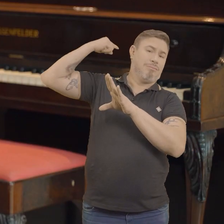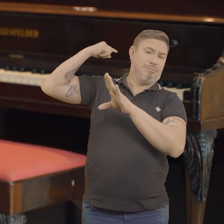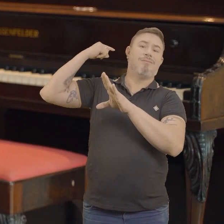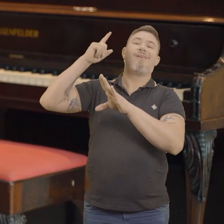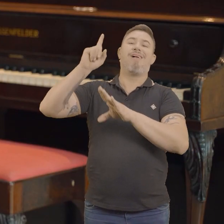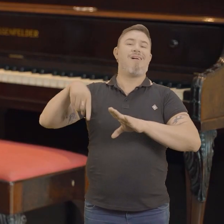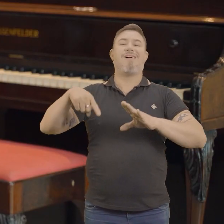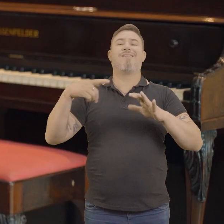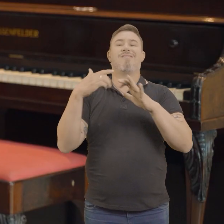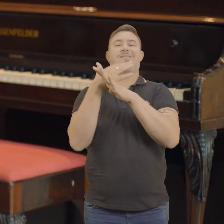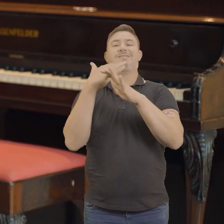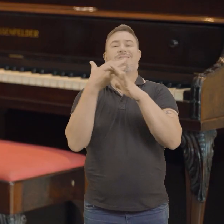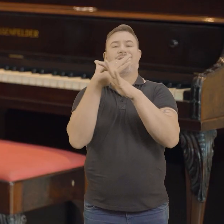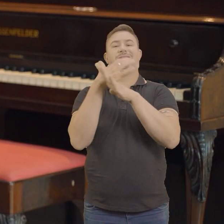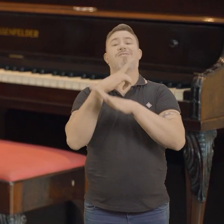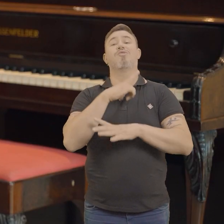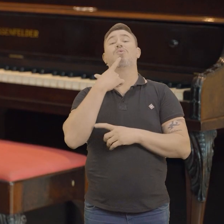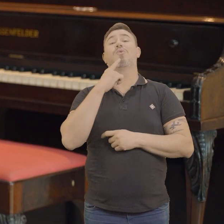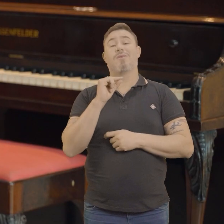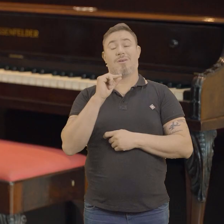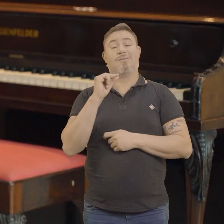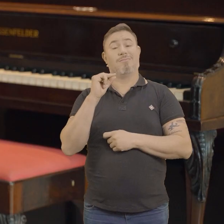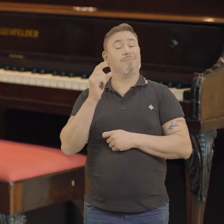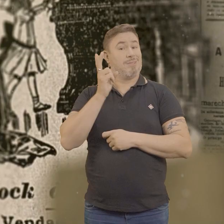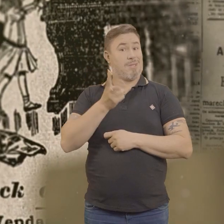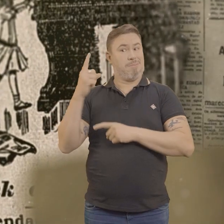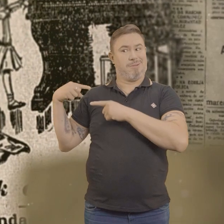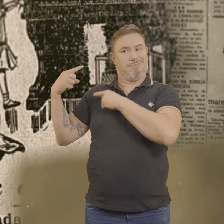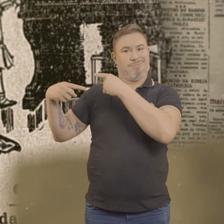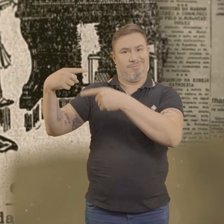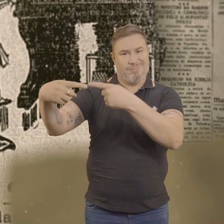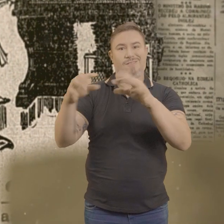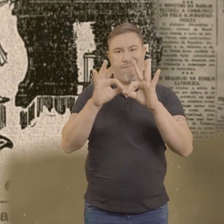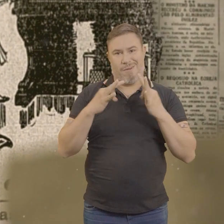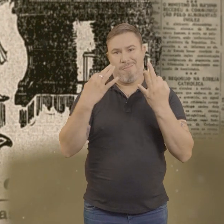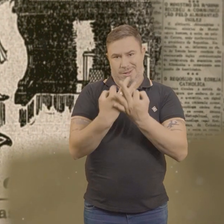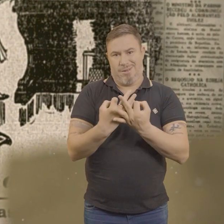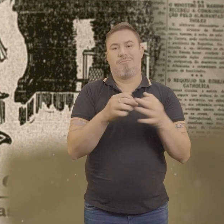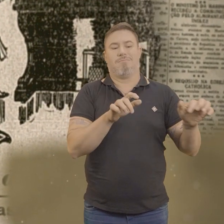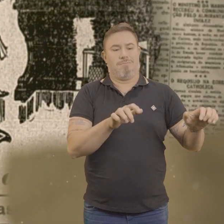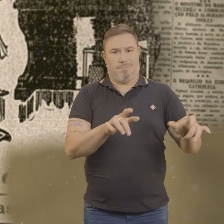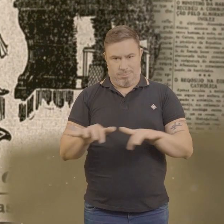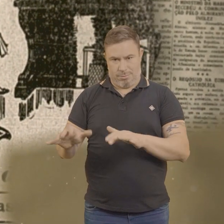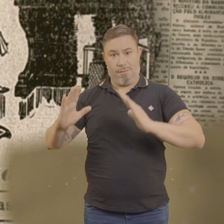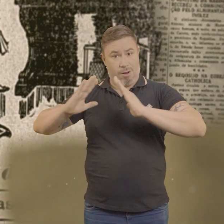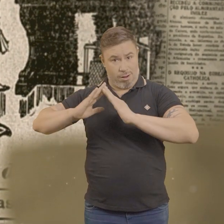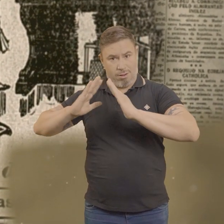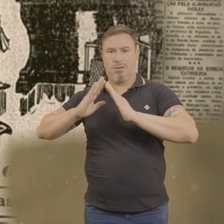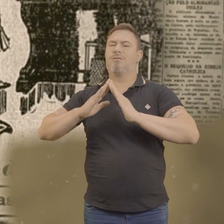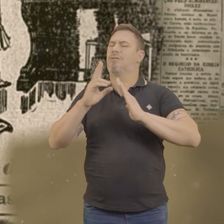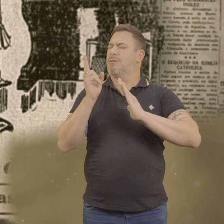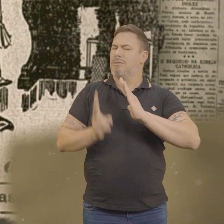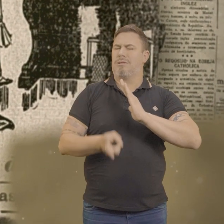cidade que mantinha essa tradição do piano em família. As casas sempre